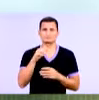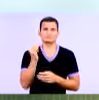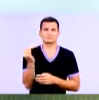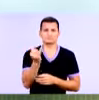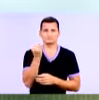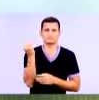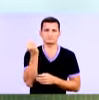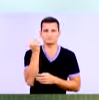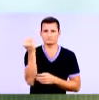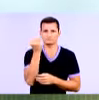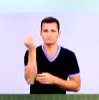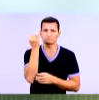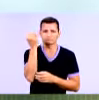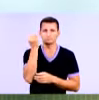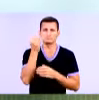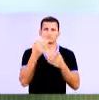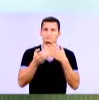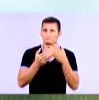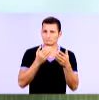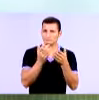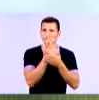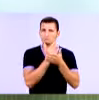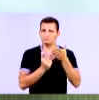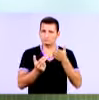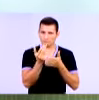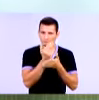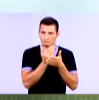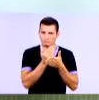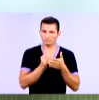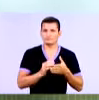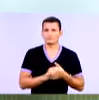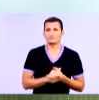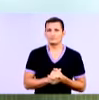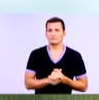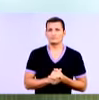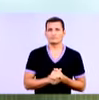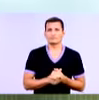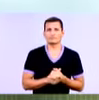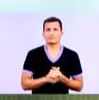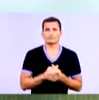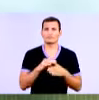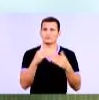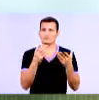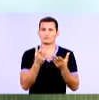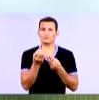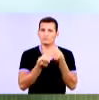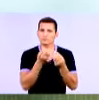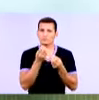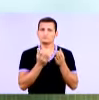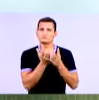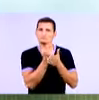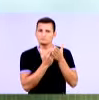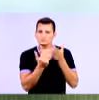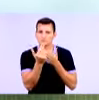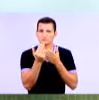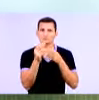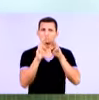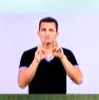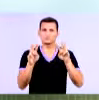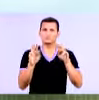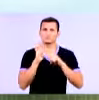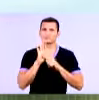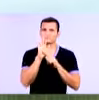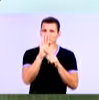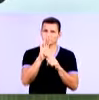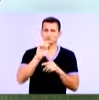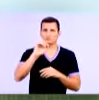elemento fundamental para qualquer design, né? Então, essa parte estética do site, essa parte de apresentação do site ou